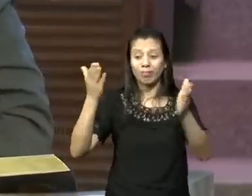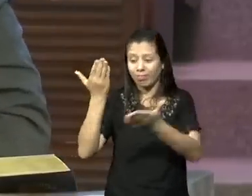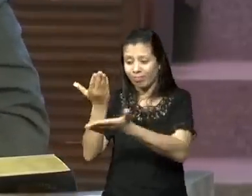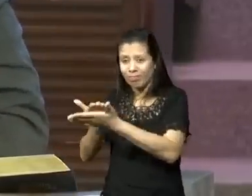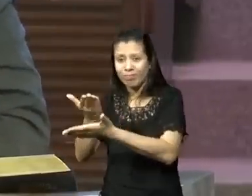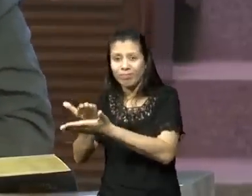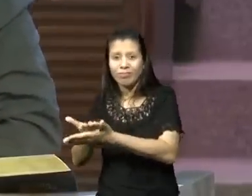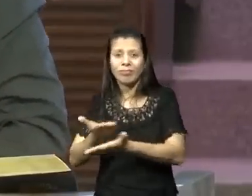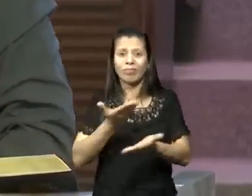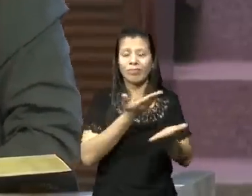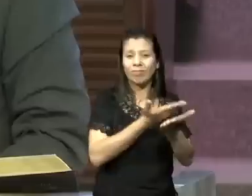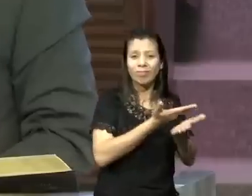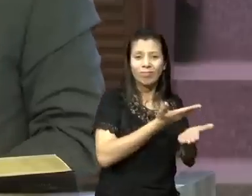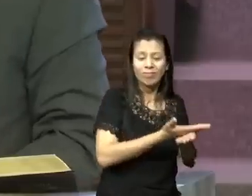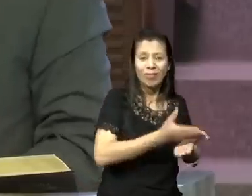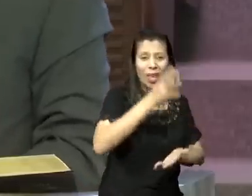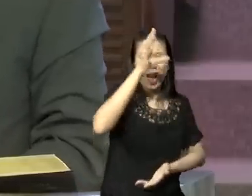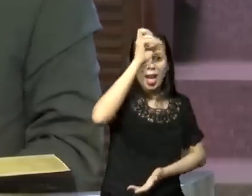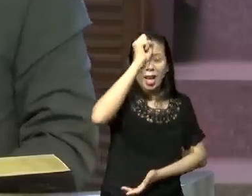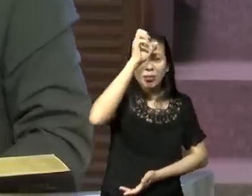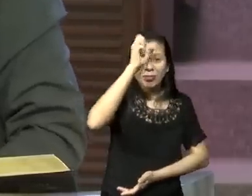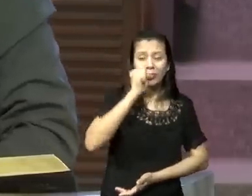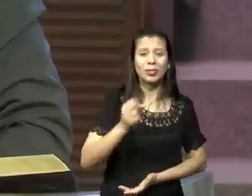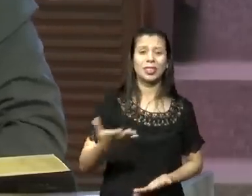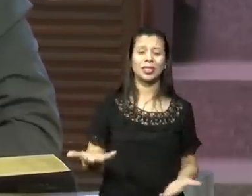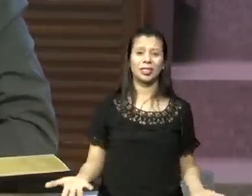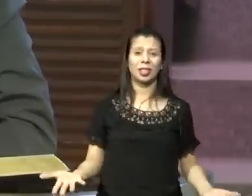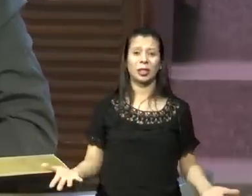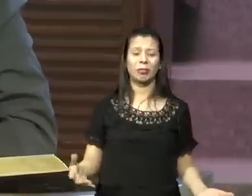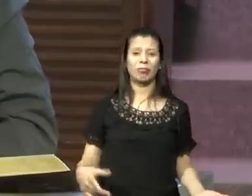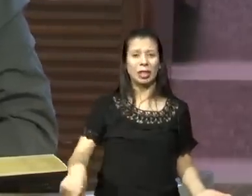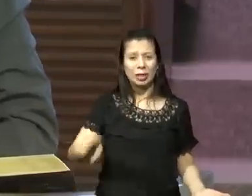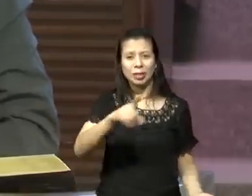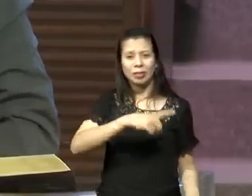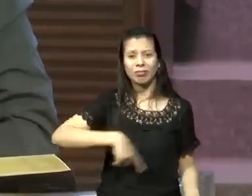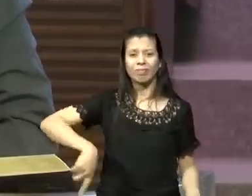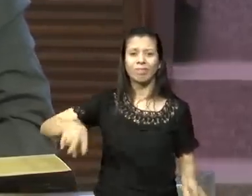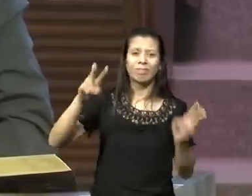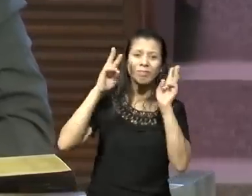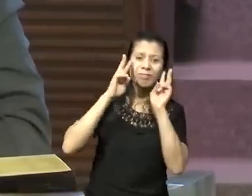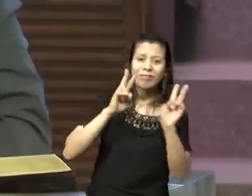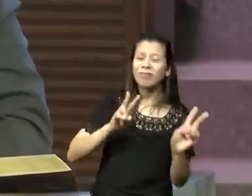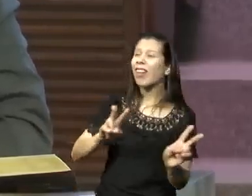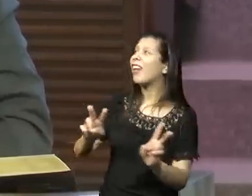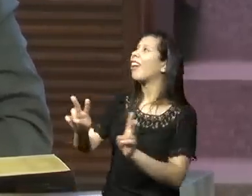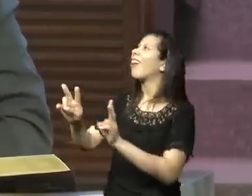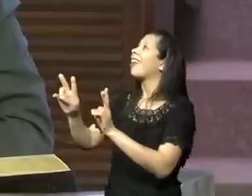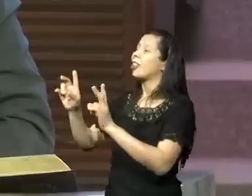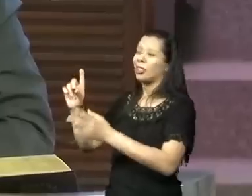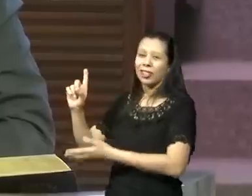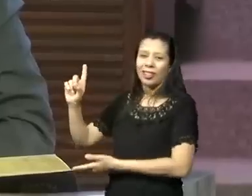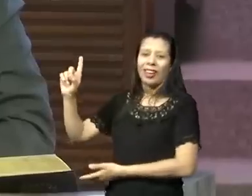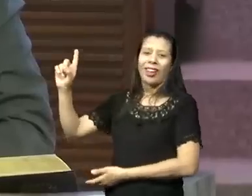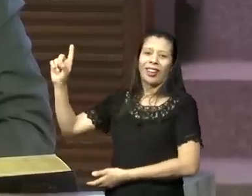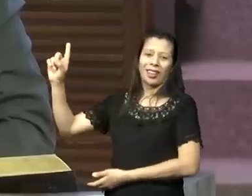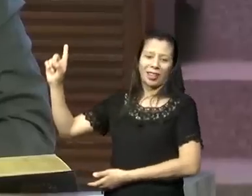Jeová jireh Deus será visto uma outra tradução